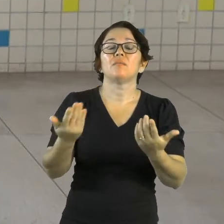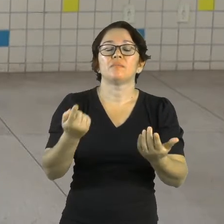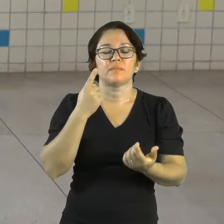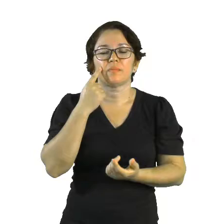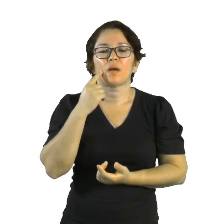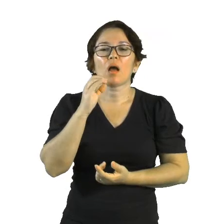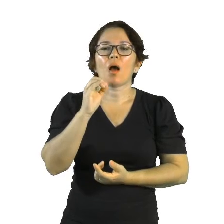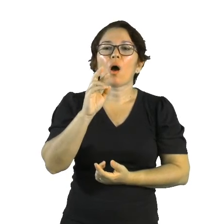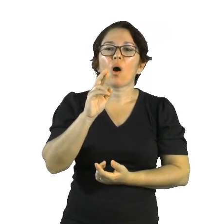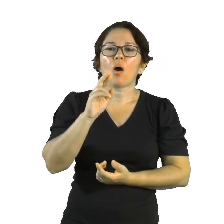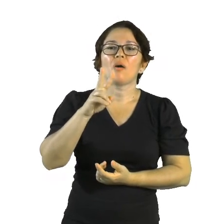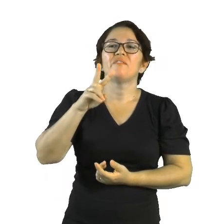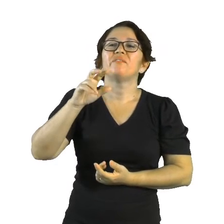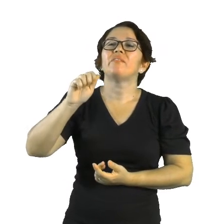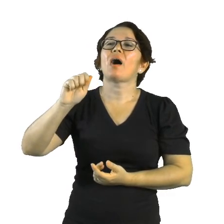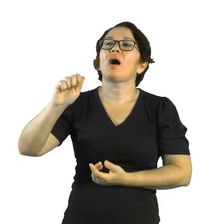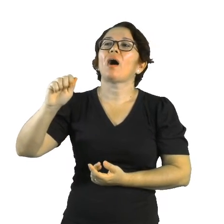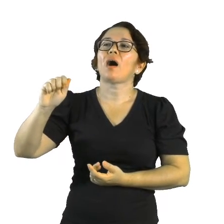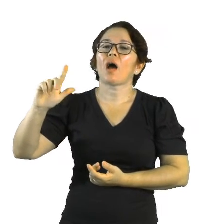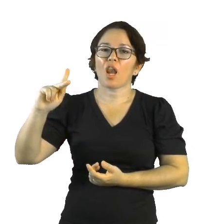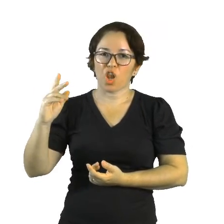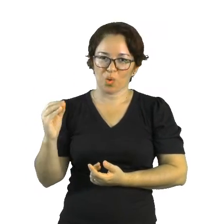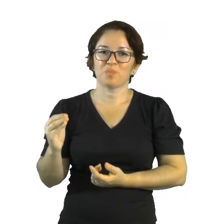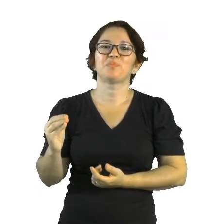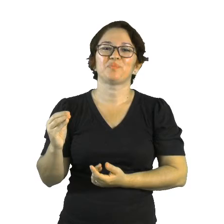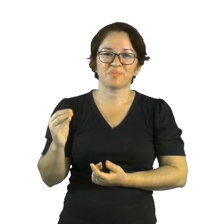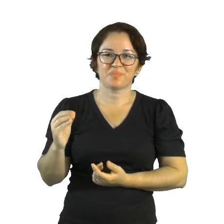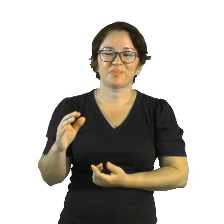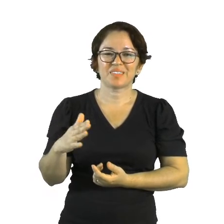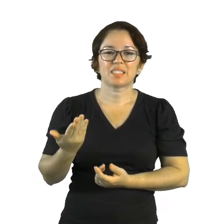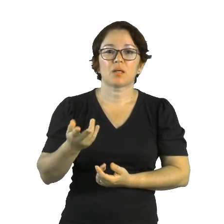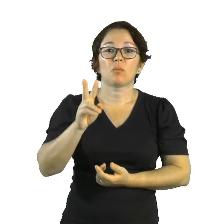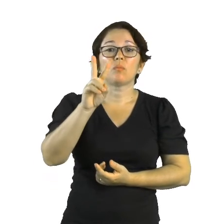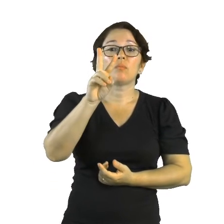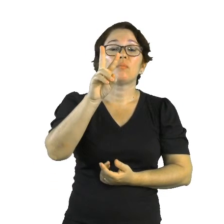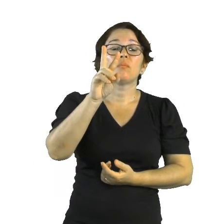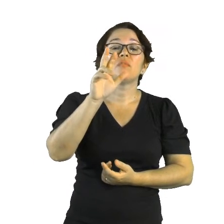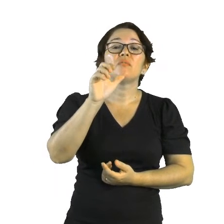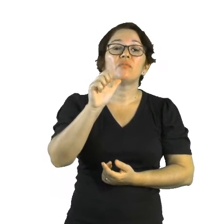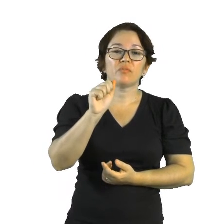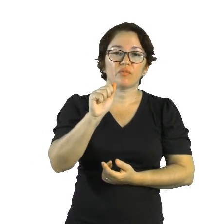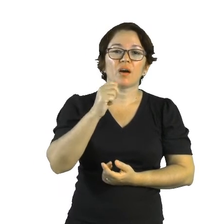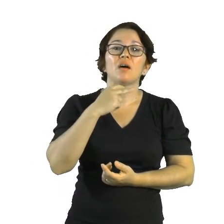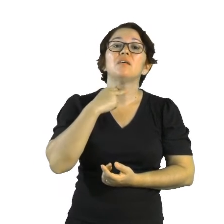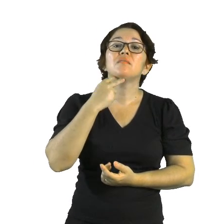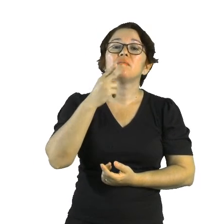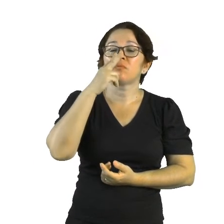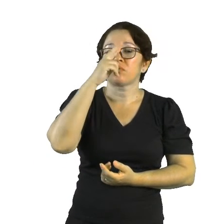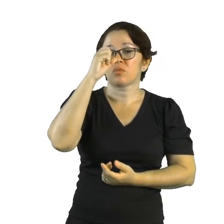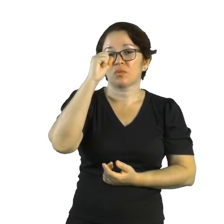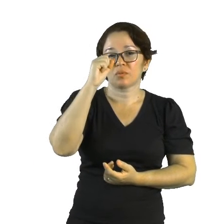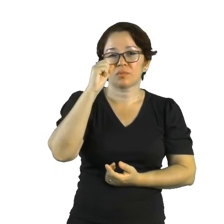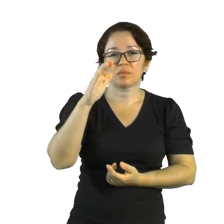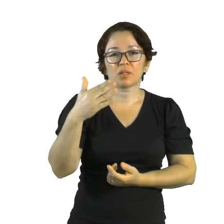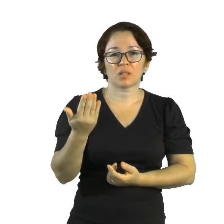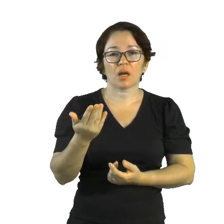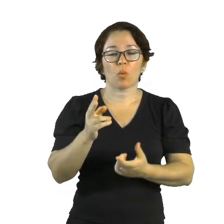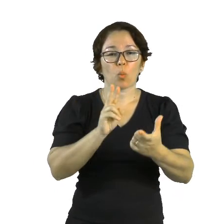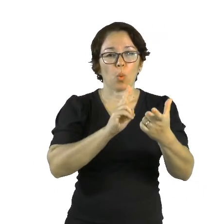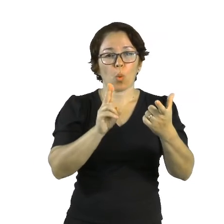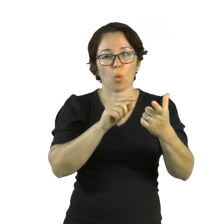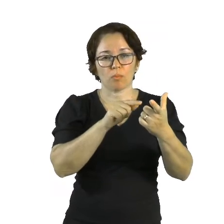Orvalho. A sílaba vá. Então, ela é uma palavra classificada por